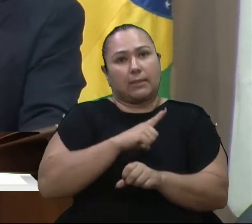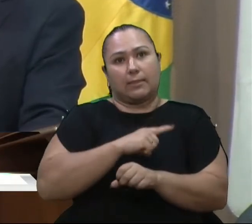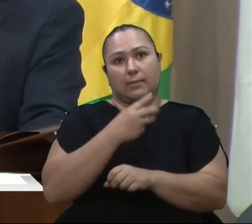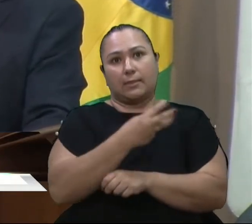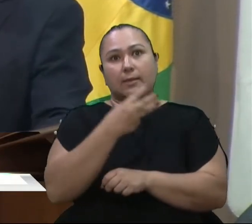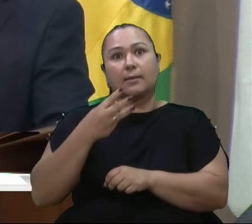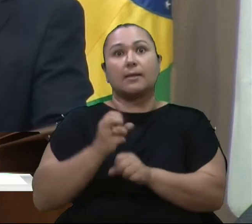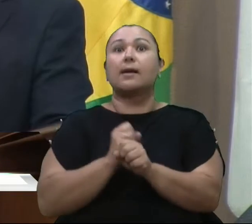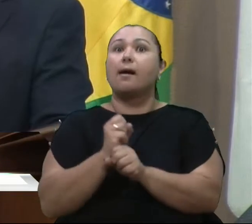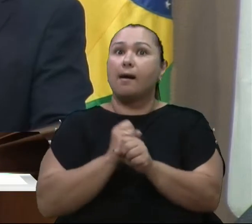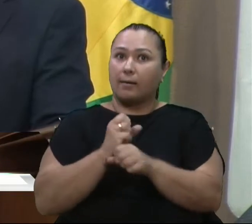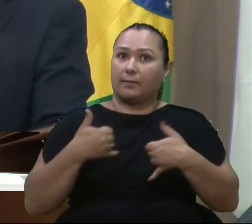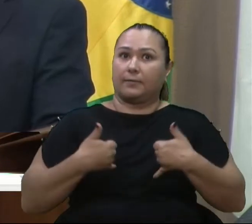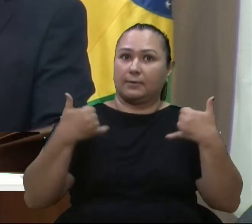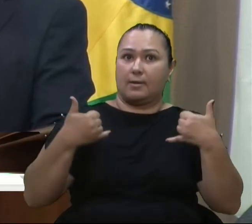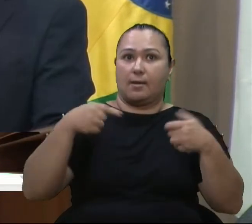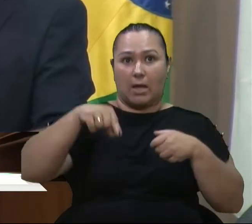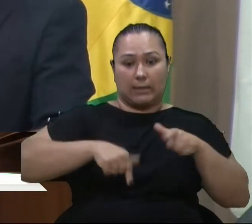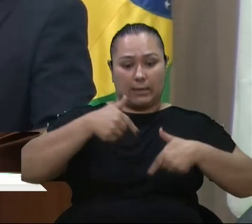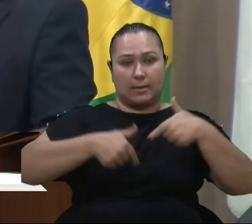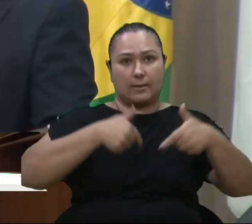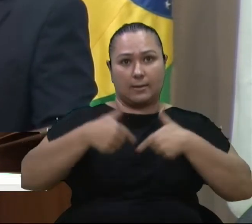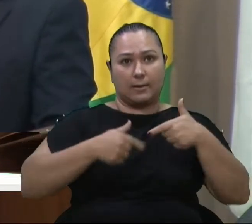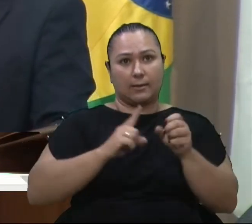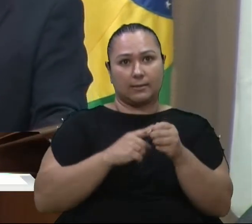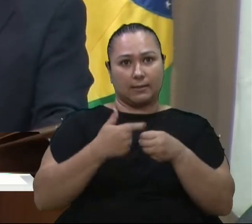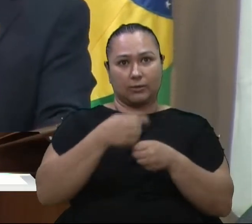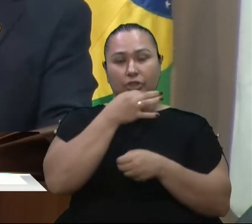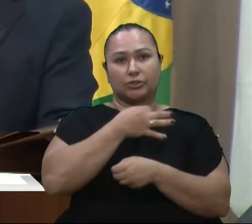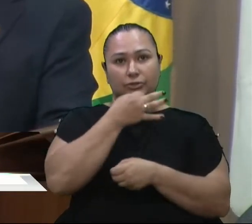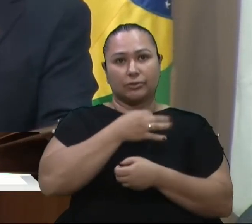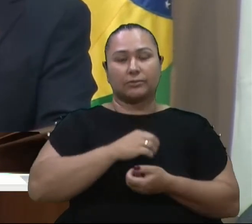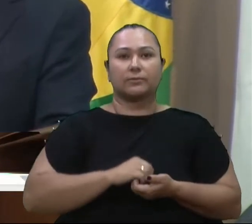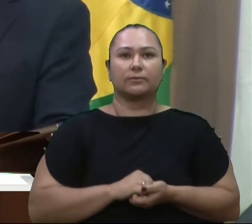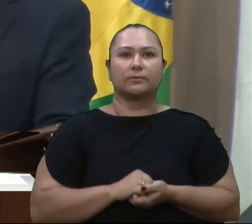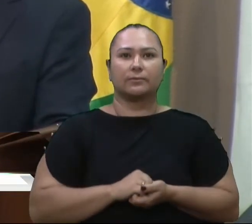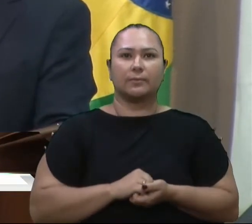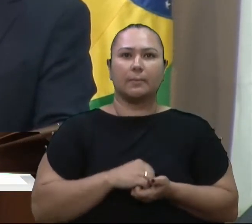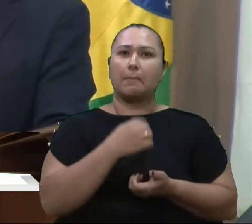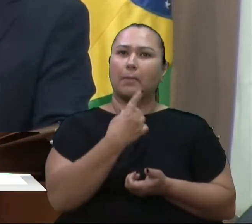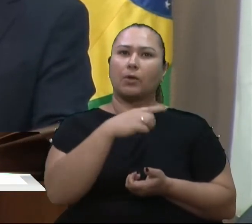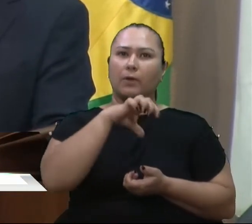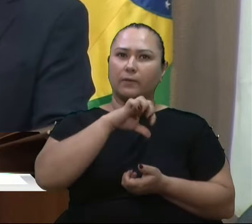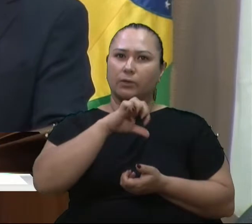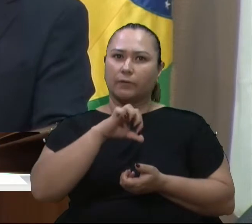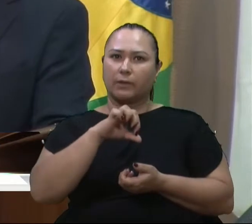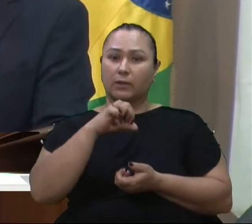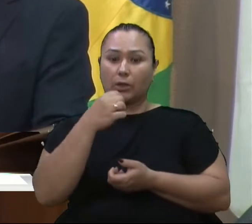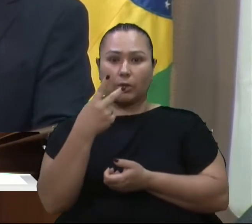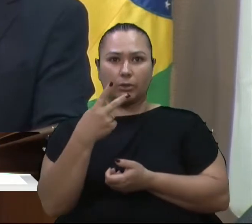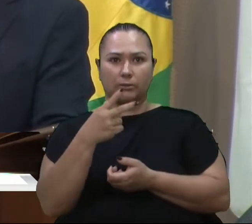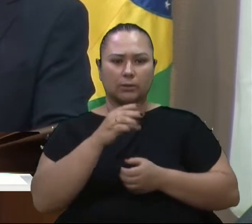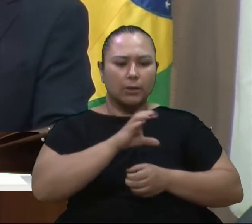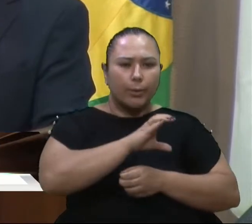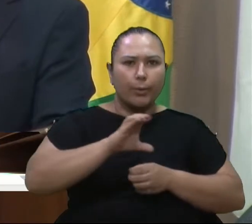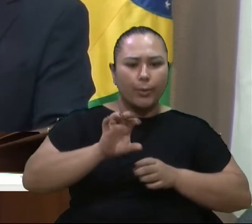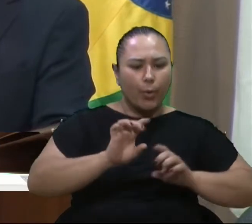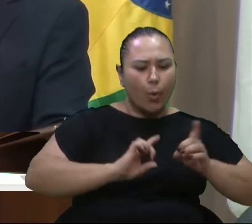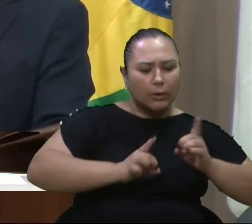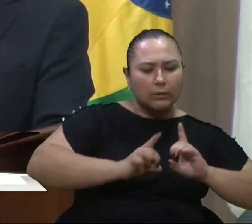Obrigado. O título de cidadão caxiense ao senhor Roberto Antônio de Lázaro foi concedido